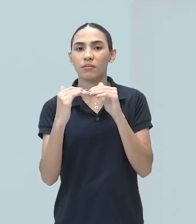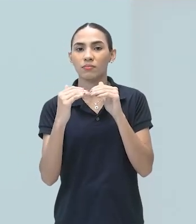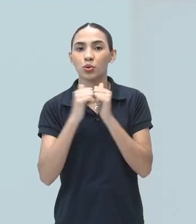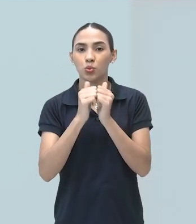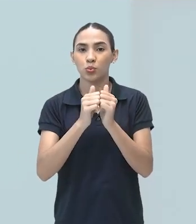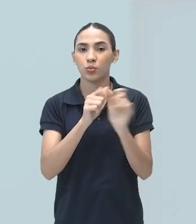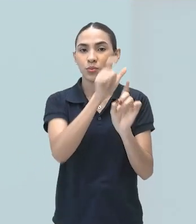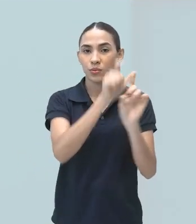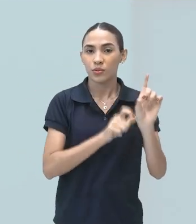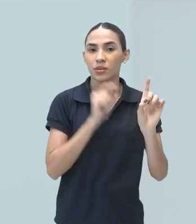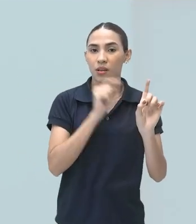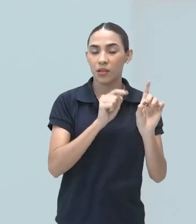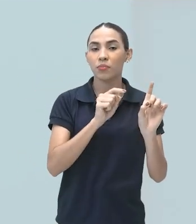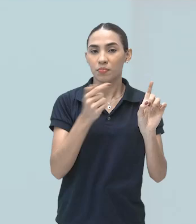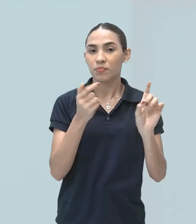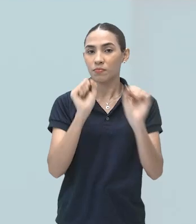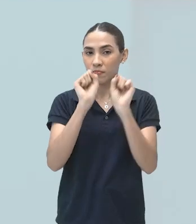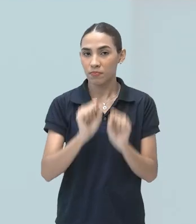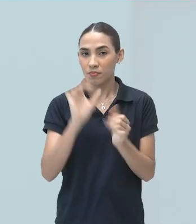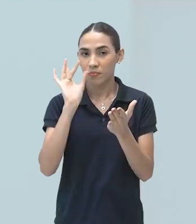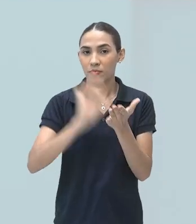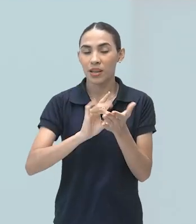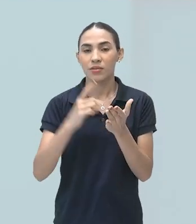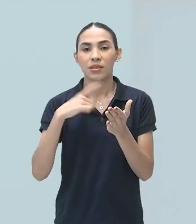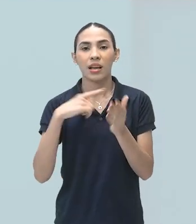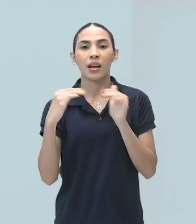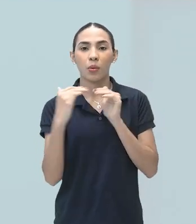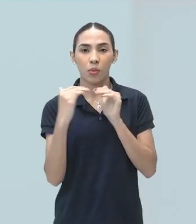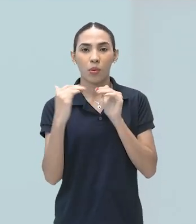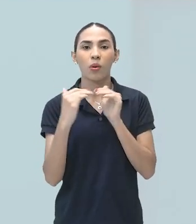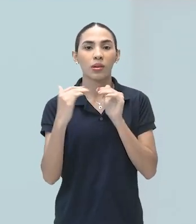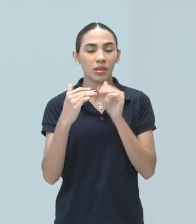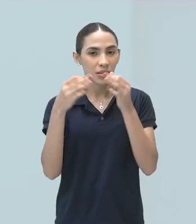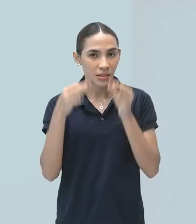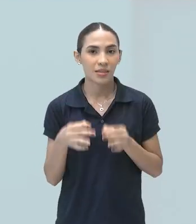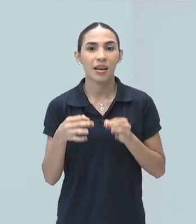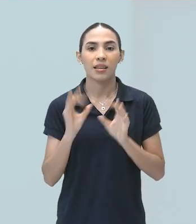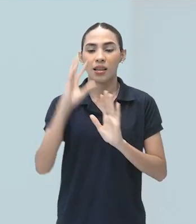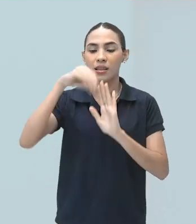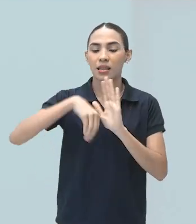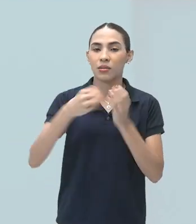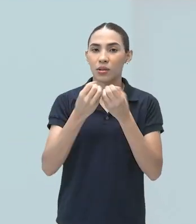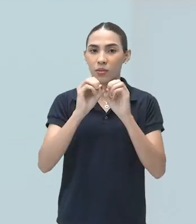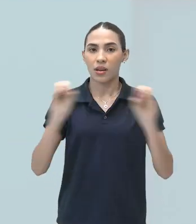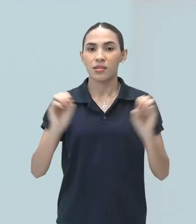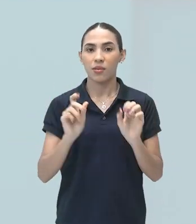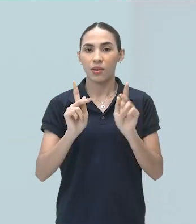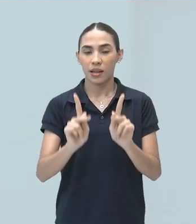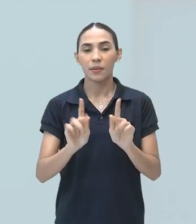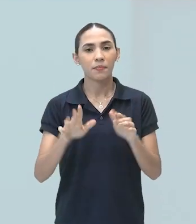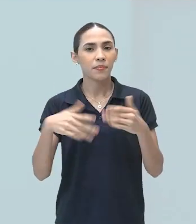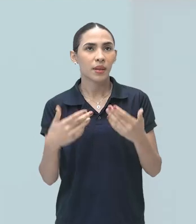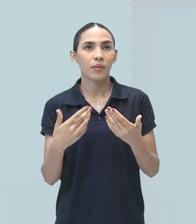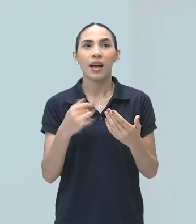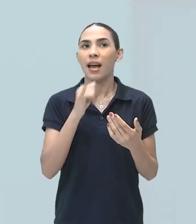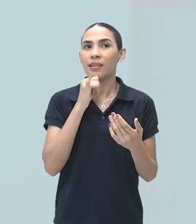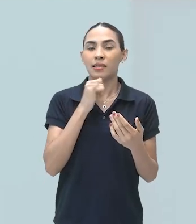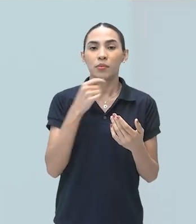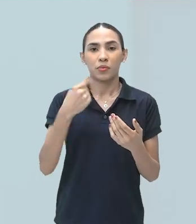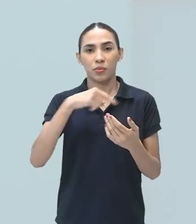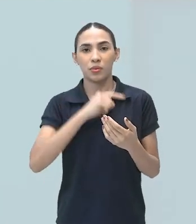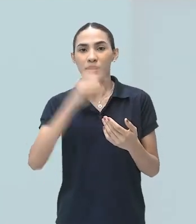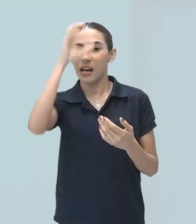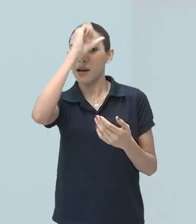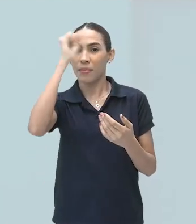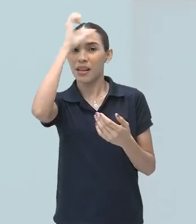com o sujeito, para que nós possamos ter uma concordância adequada dentro da construção da oração. Então, não é à toa que nós